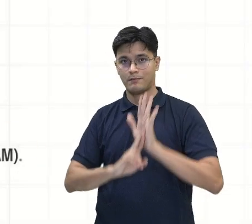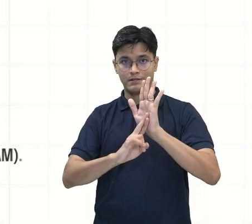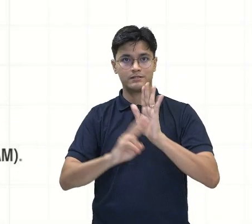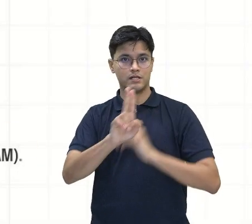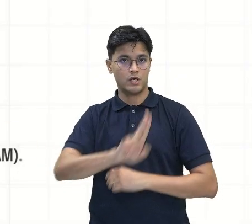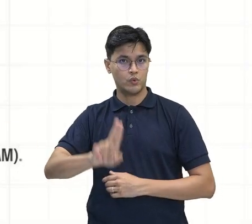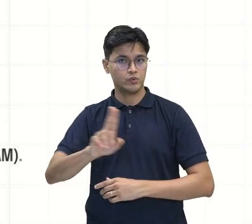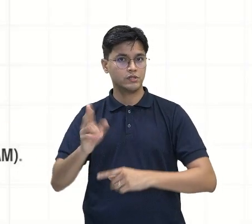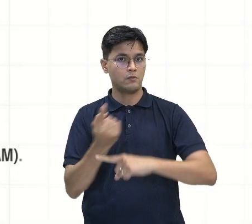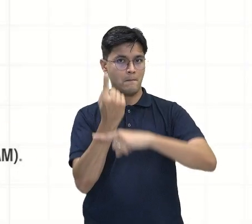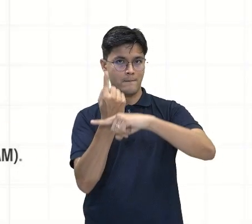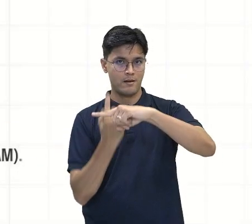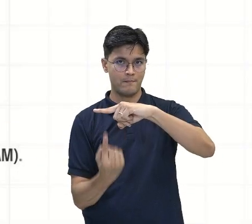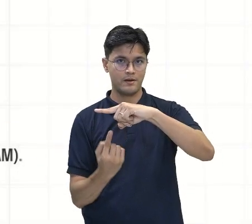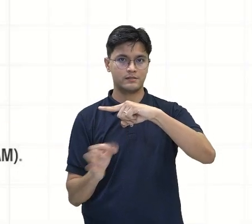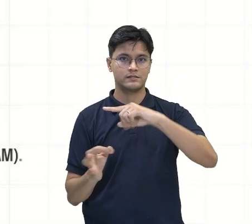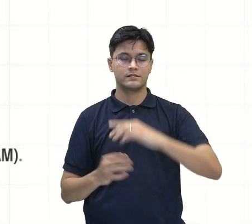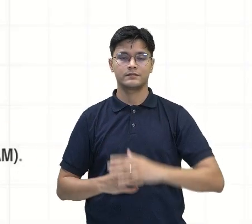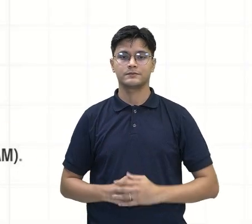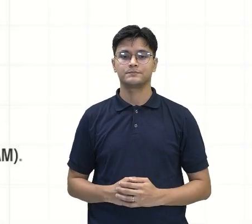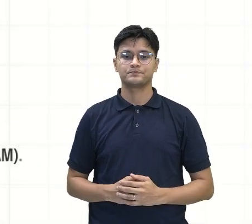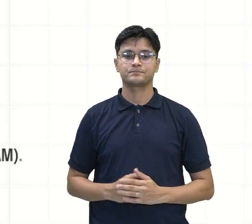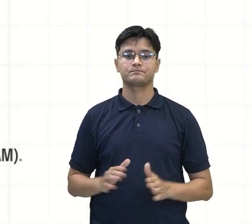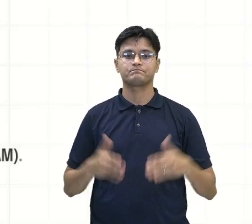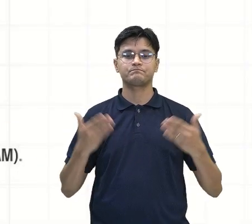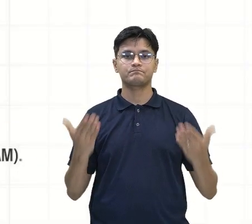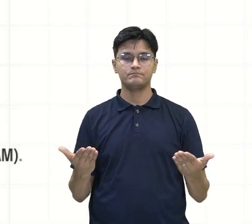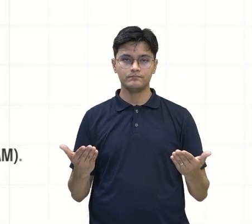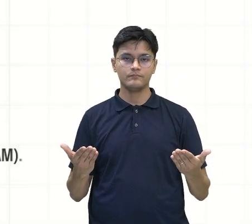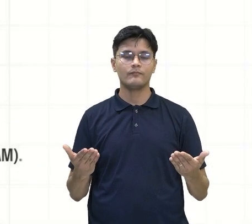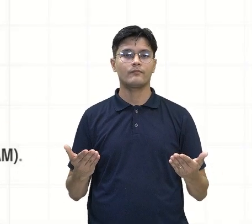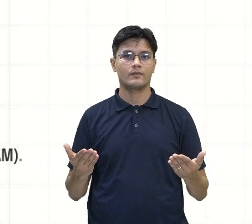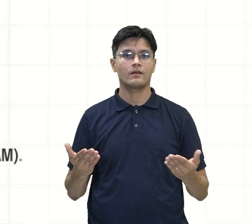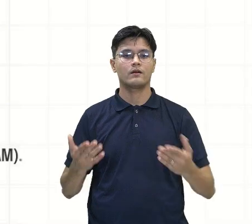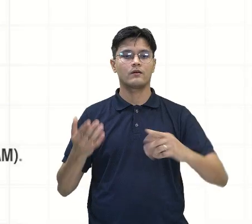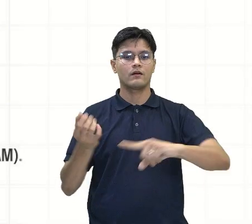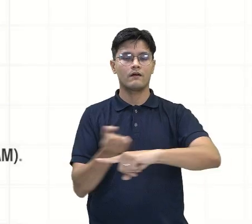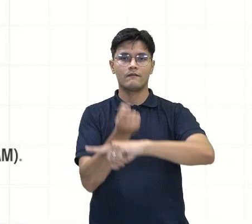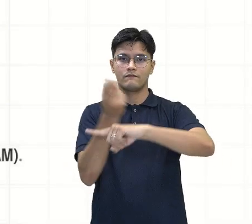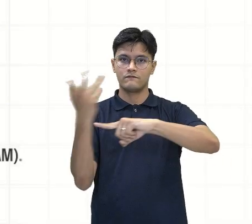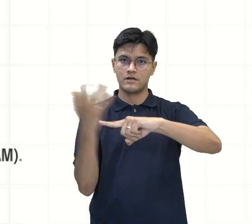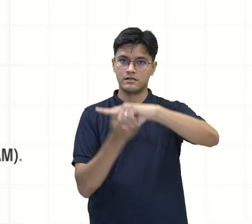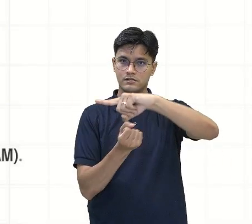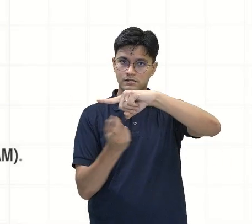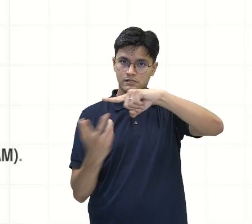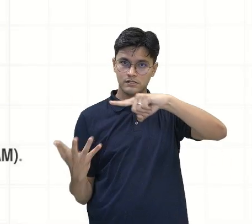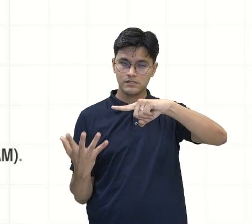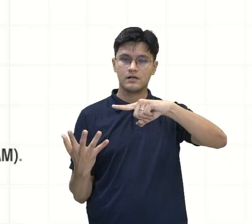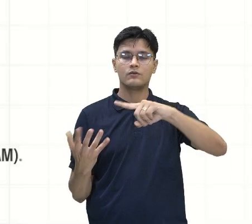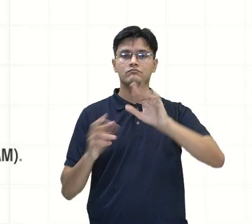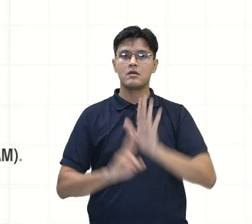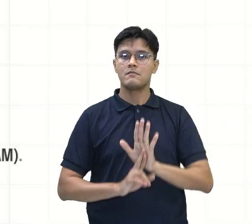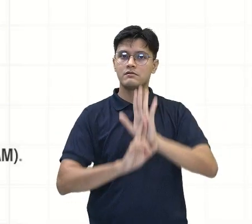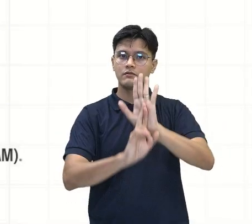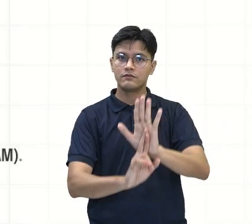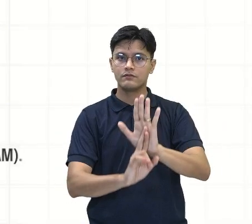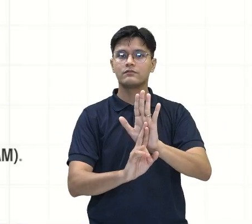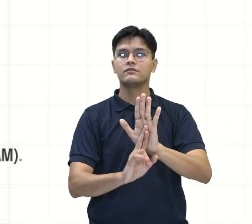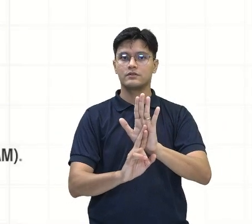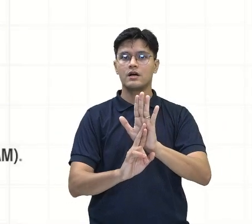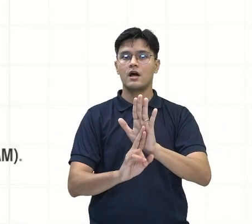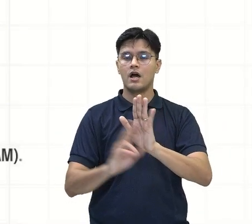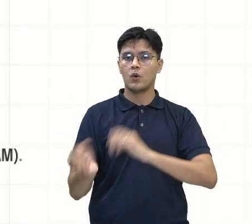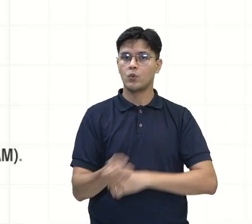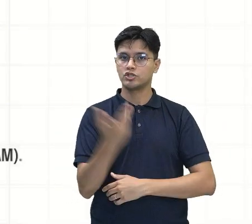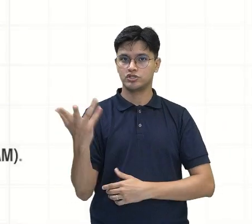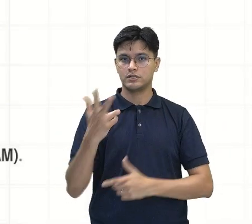Nesse caso, a fração que vai representar, a razão, né, que vai representar as derrotas